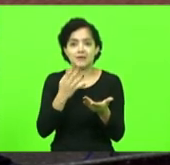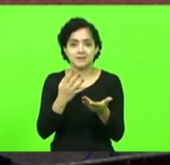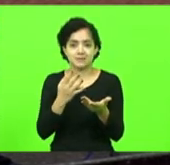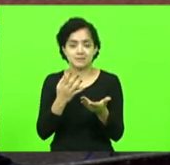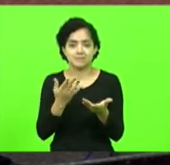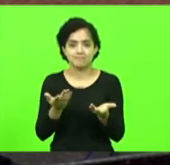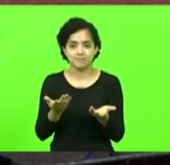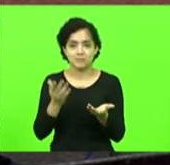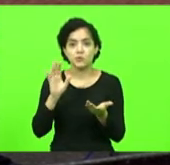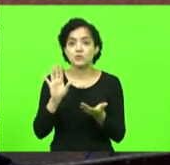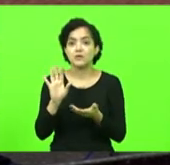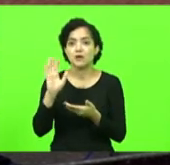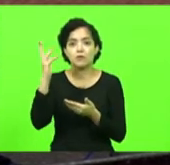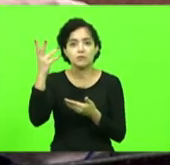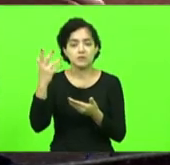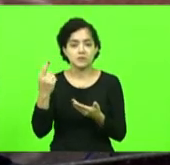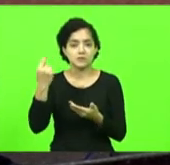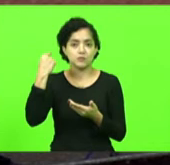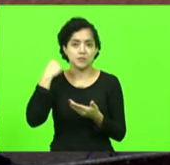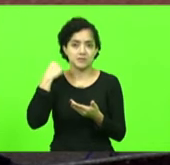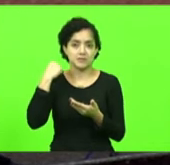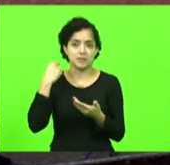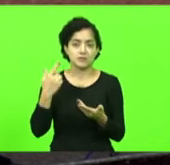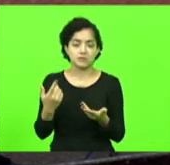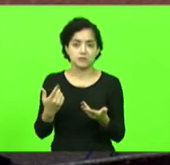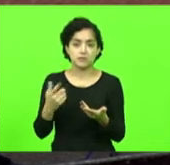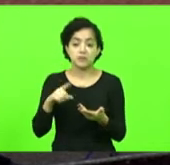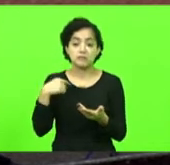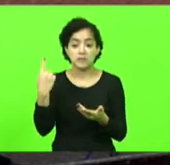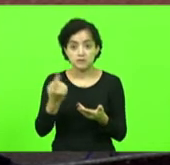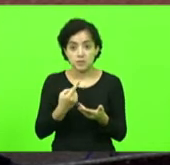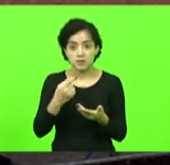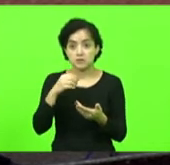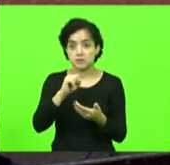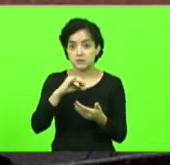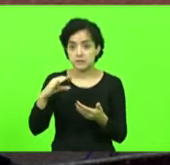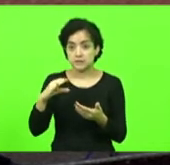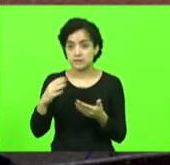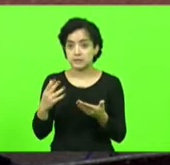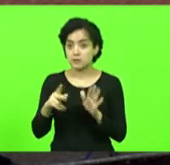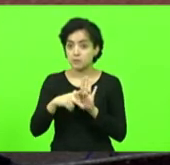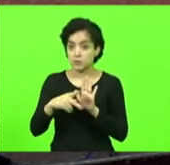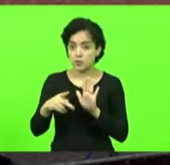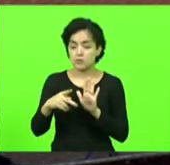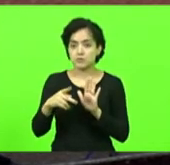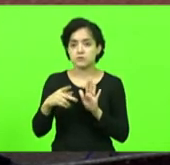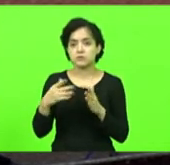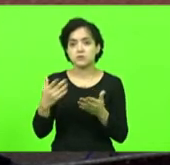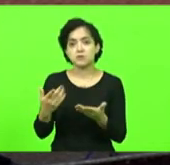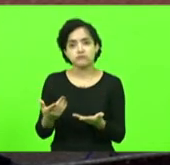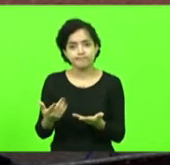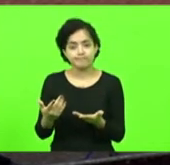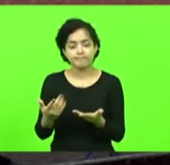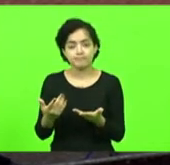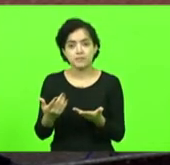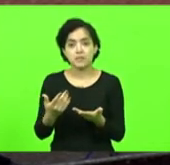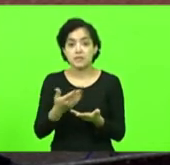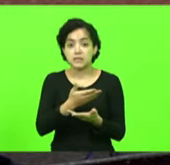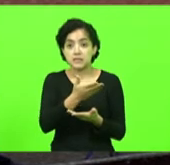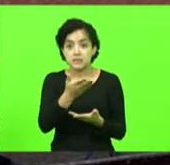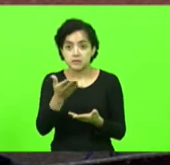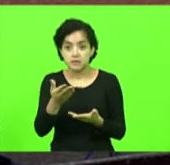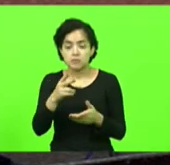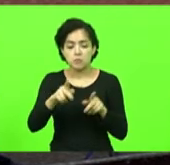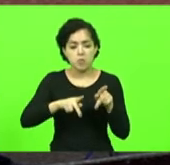para nós catarinenses e que, se não fosse essa população que estava